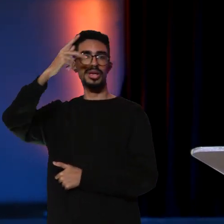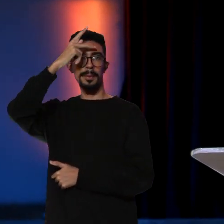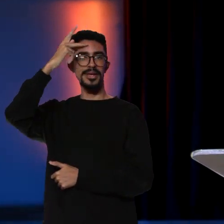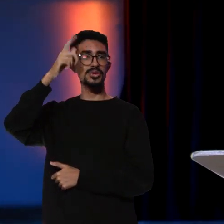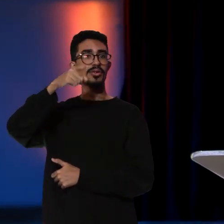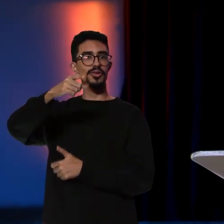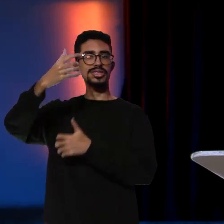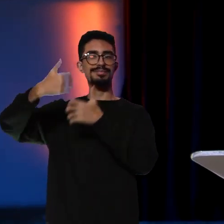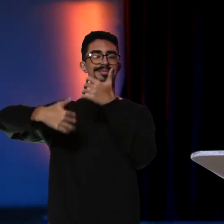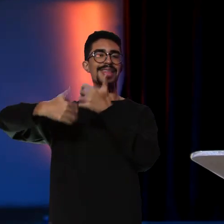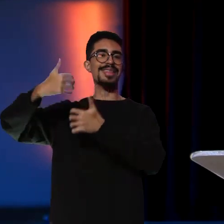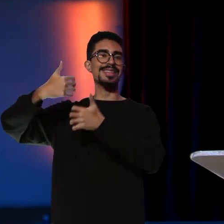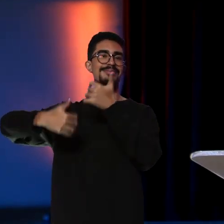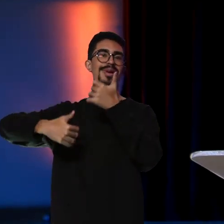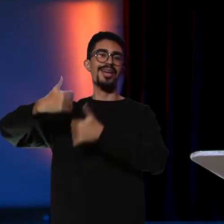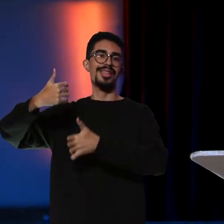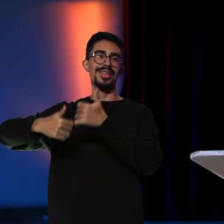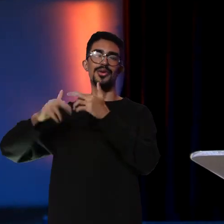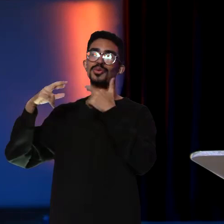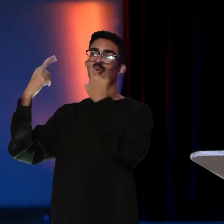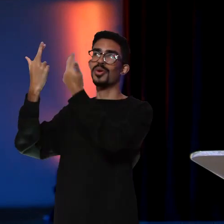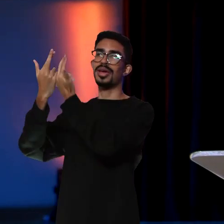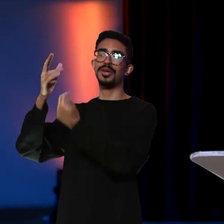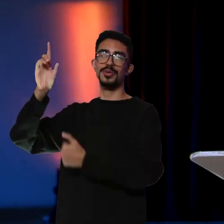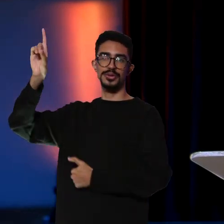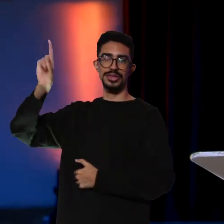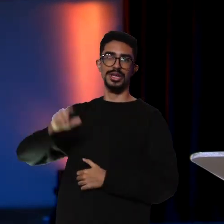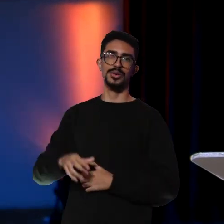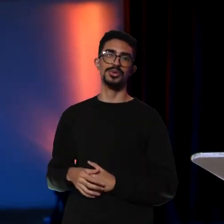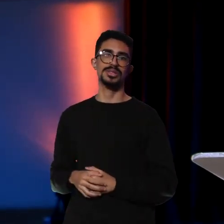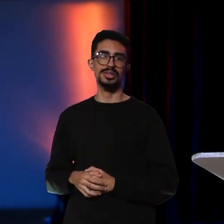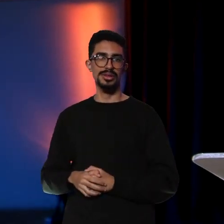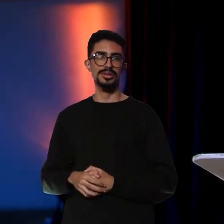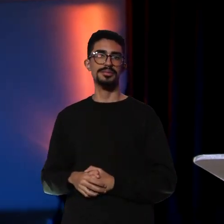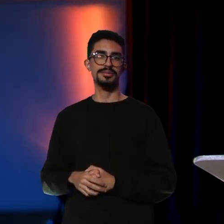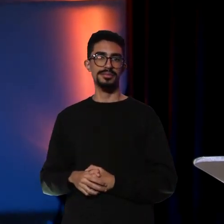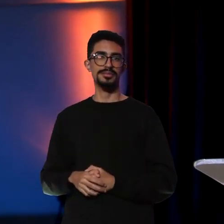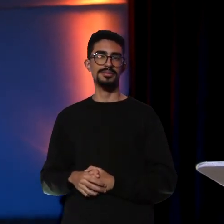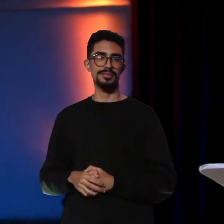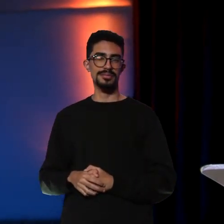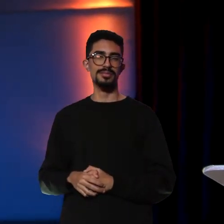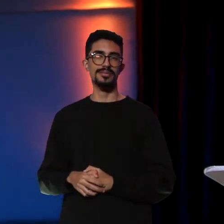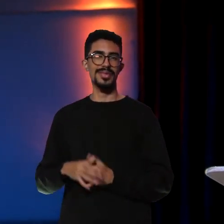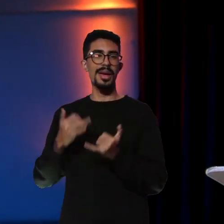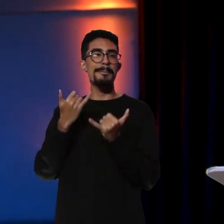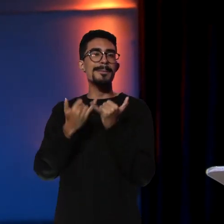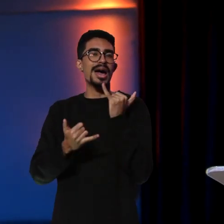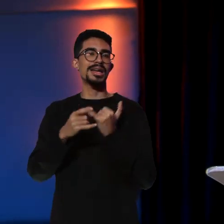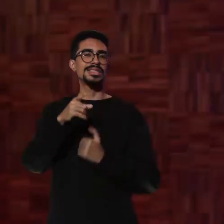E está dizendo para Deus, inconscientemente eu sei, mas está dizendo para Deus, eu não quero o que o Senhor me preparou para ser.